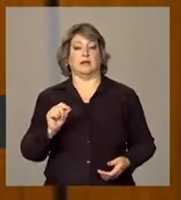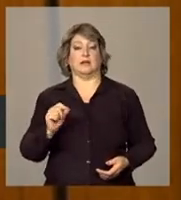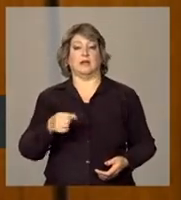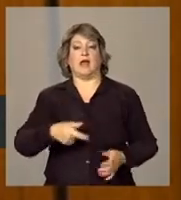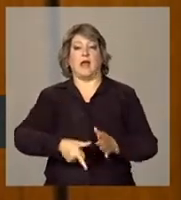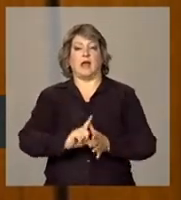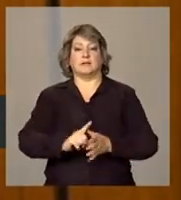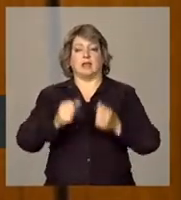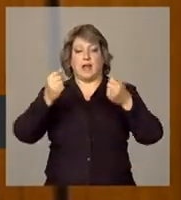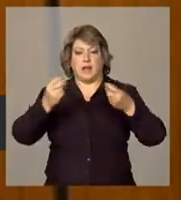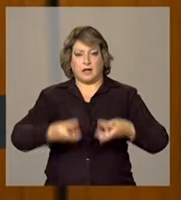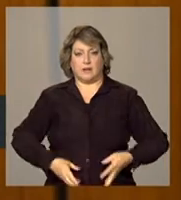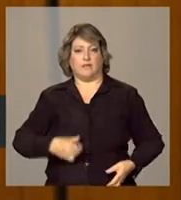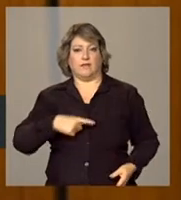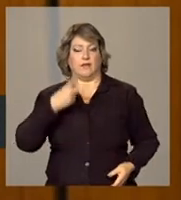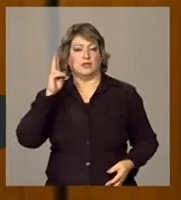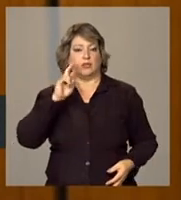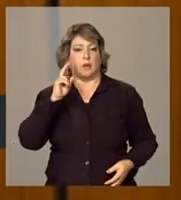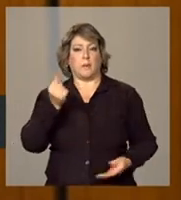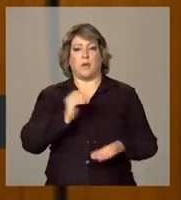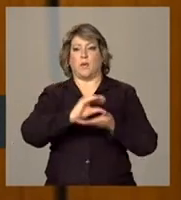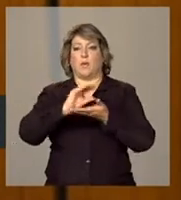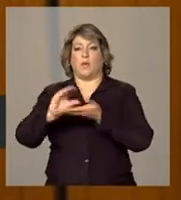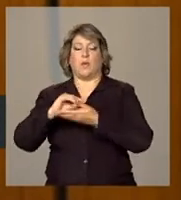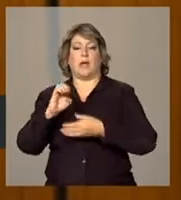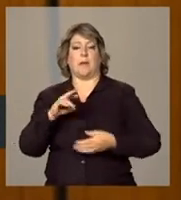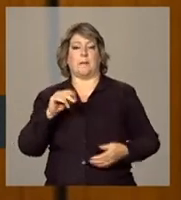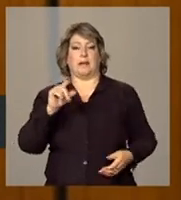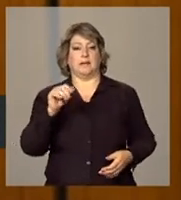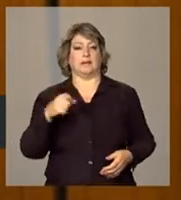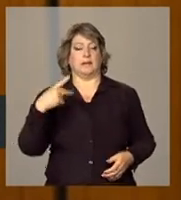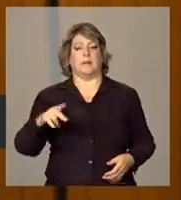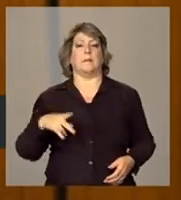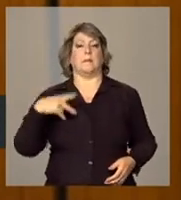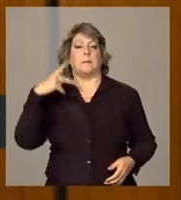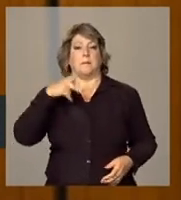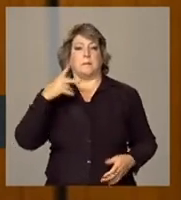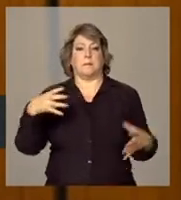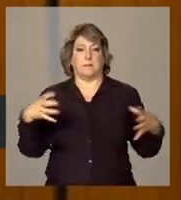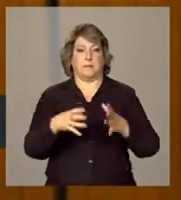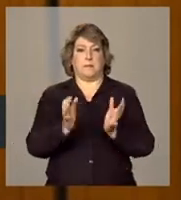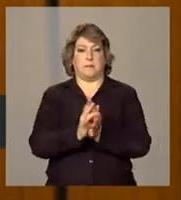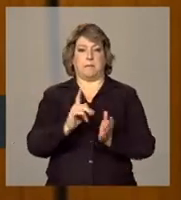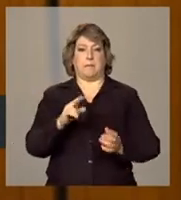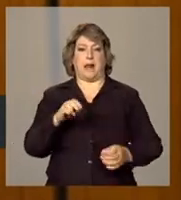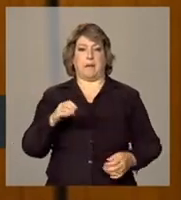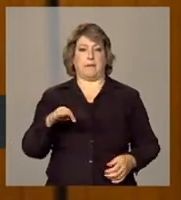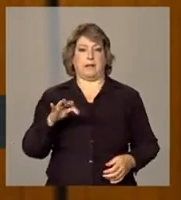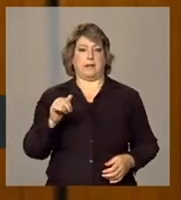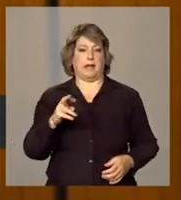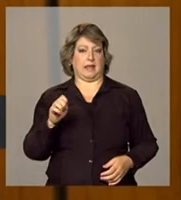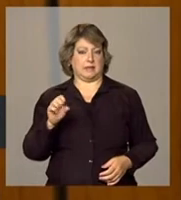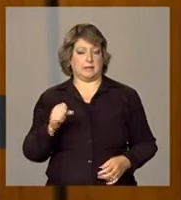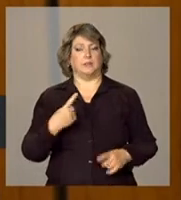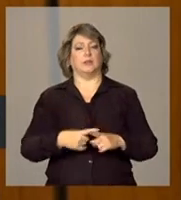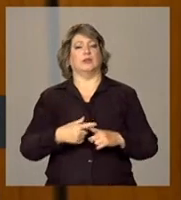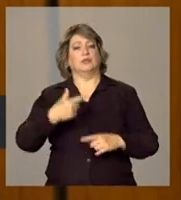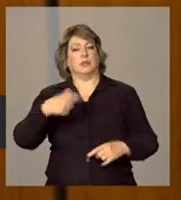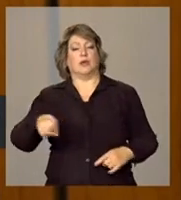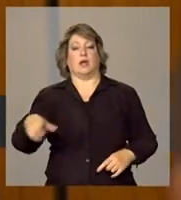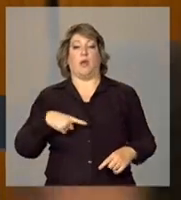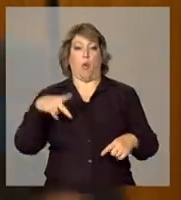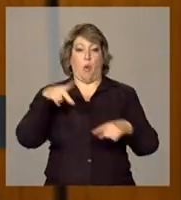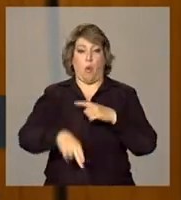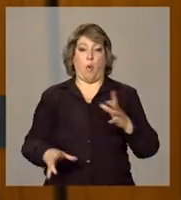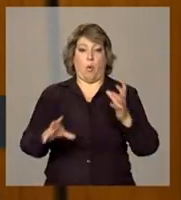tinha incluído para custear as emendas parlamentares Queria saber se os senhores tem alguma reação dos parlamentares porque mais uma vez o